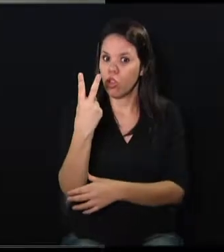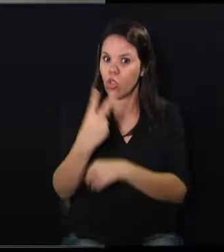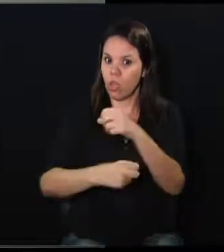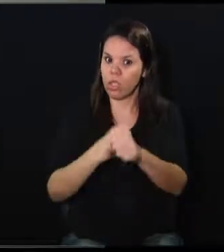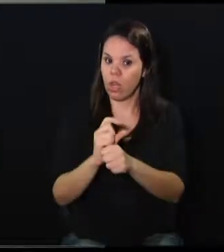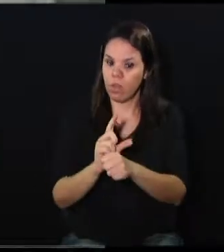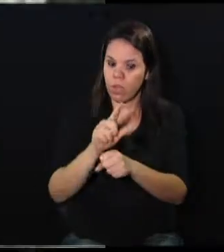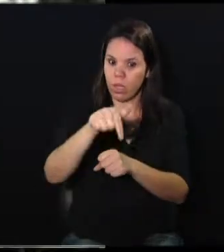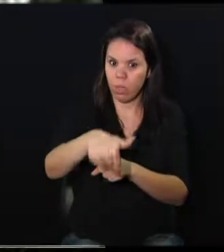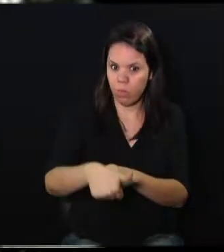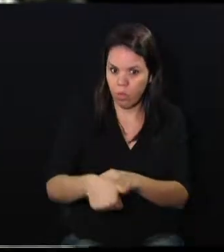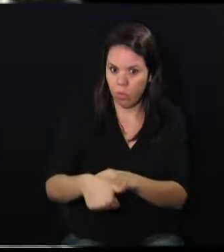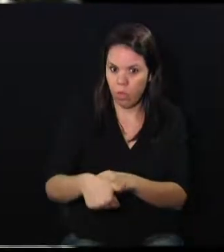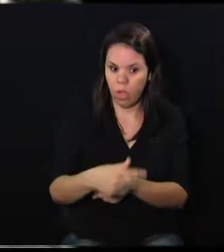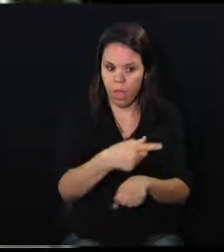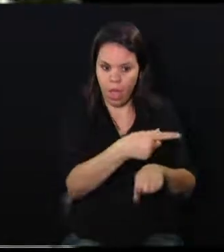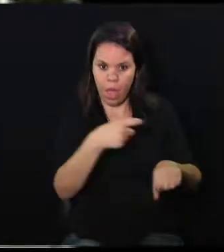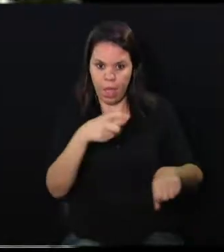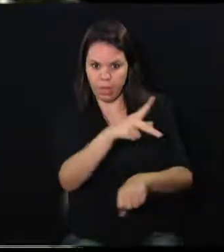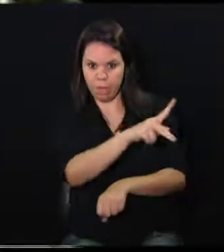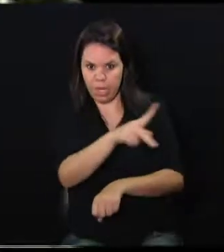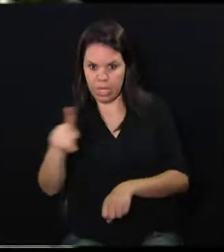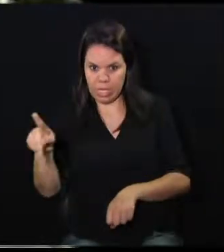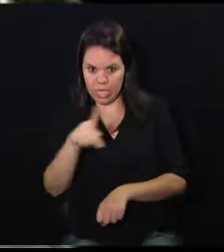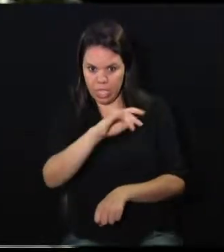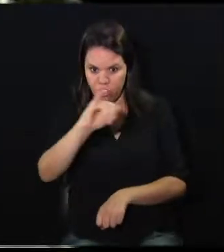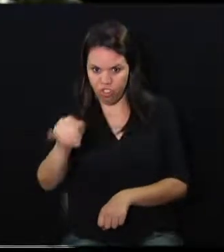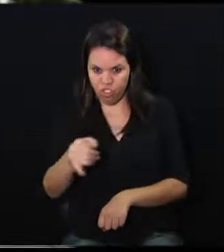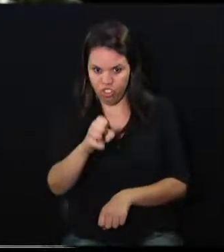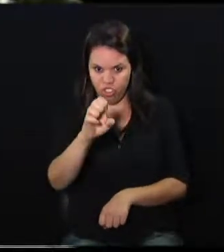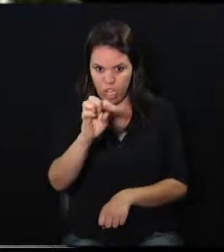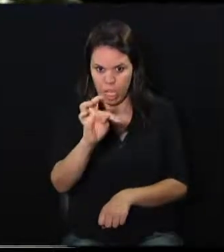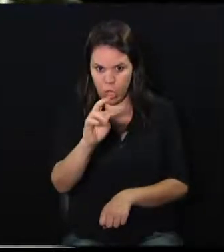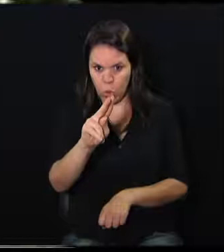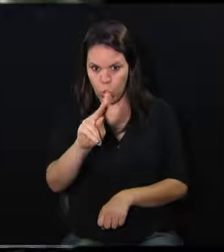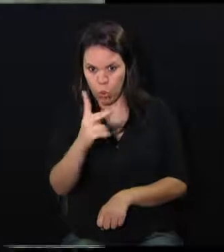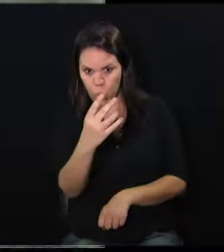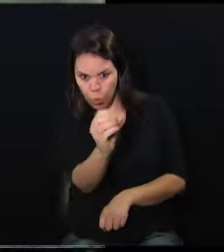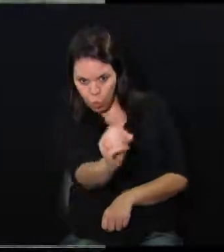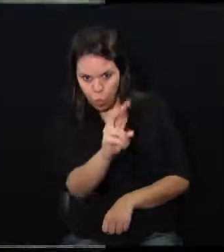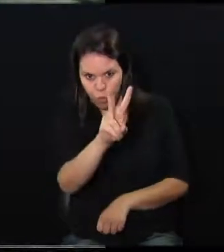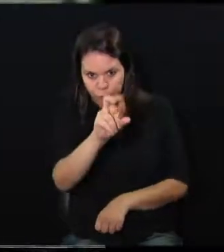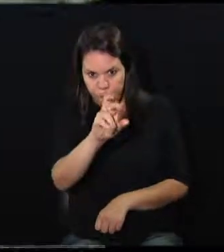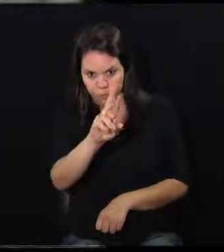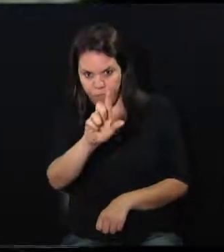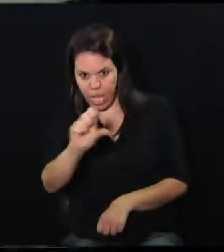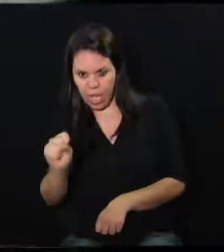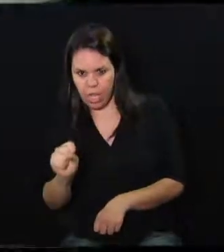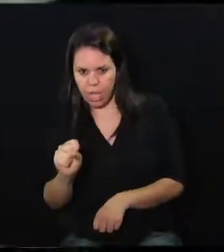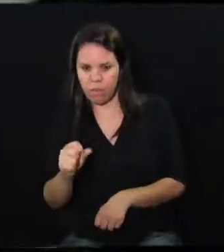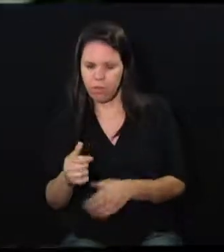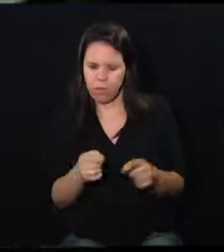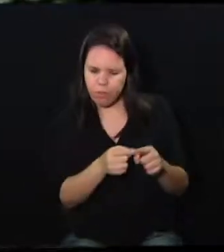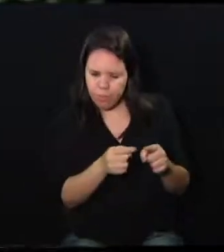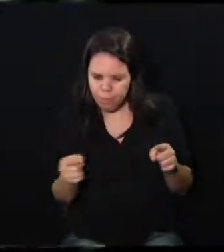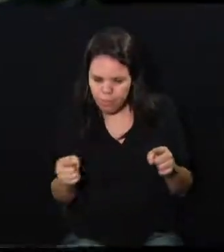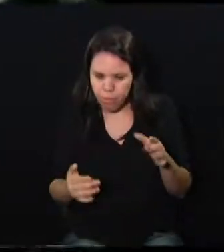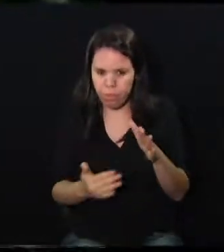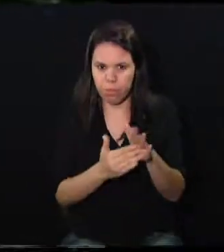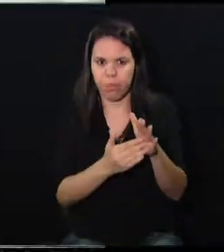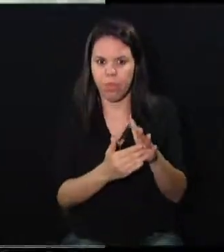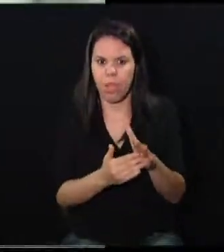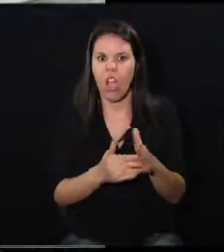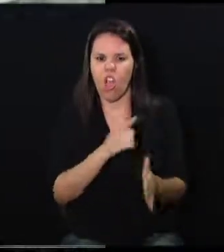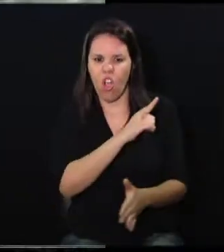depois de Getúlio Vargas assumir a presidência da República de forma provisória. O governo fez uma série